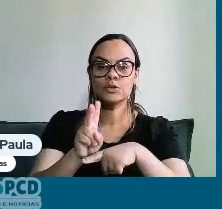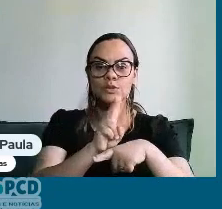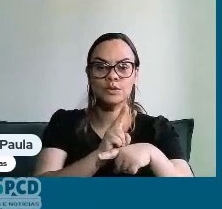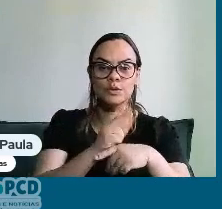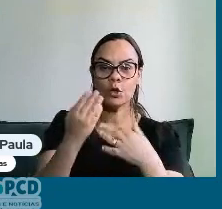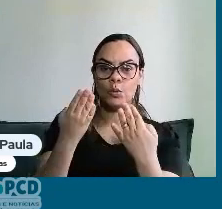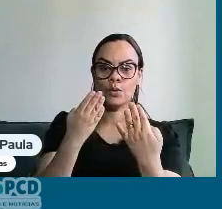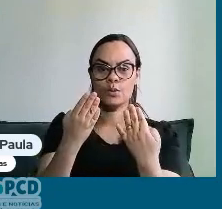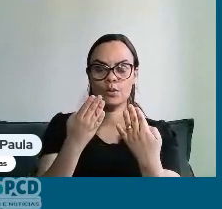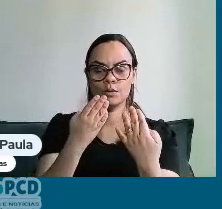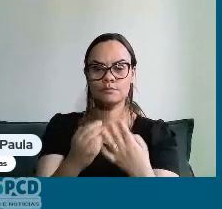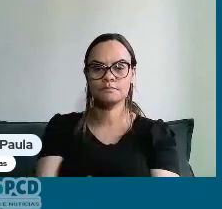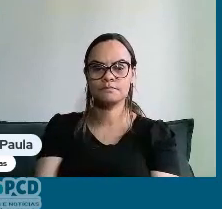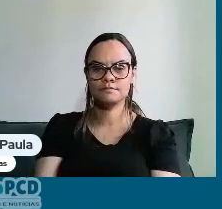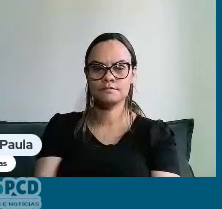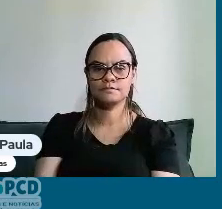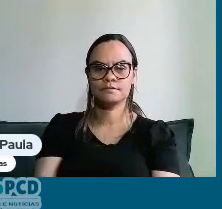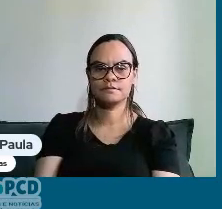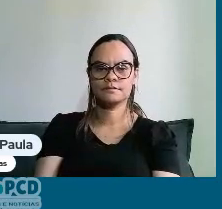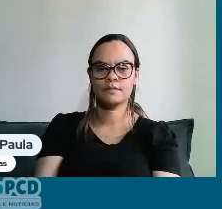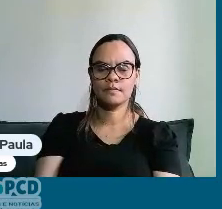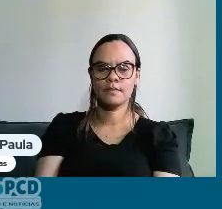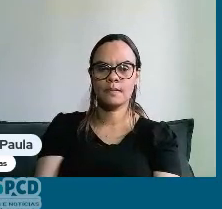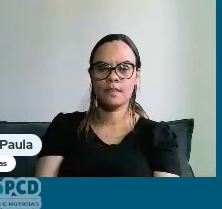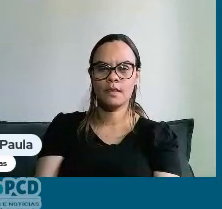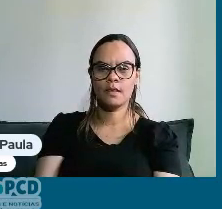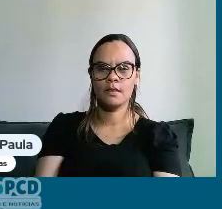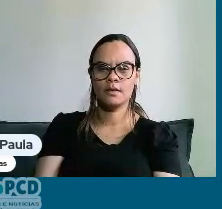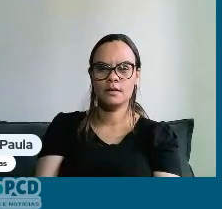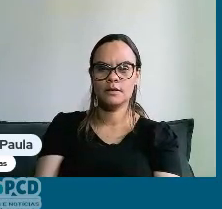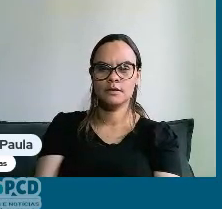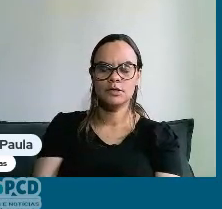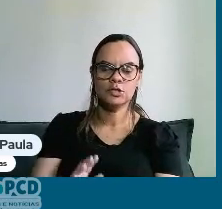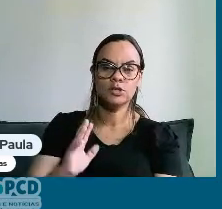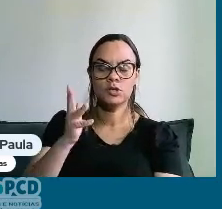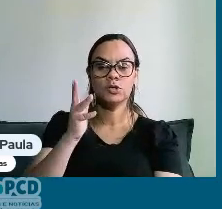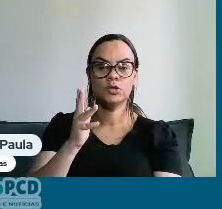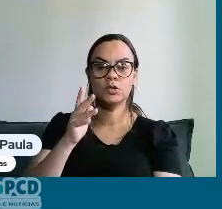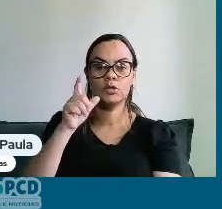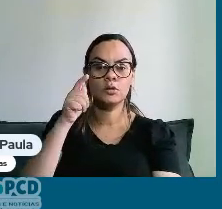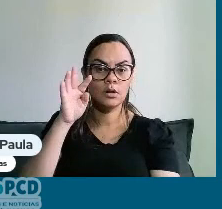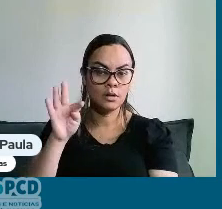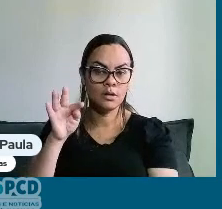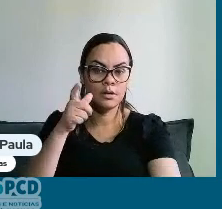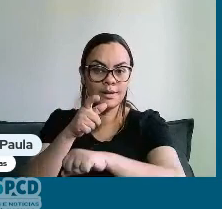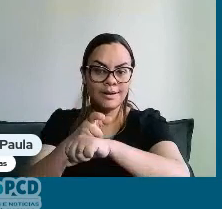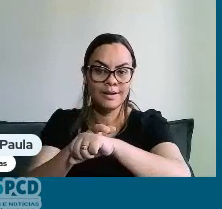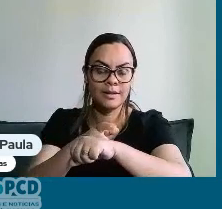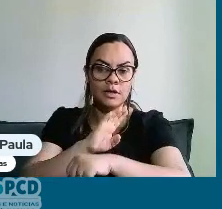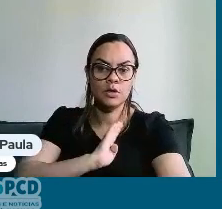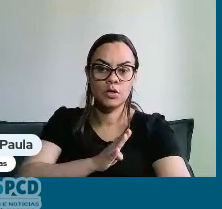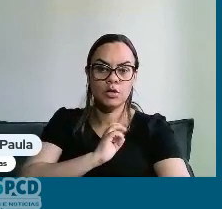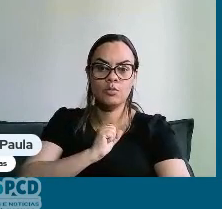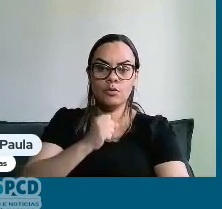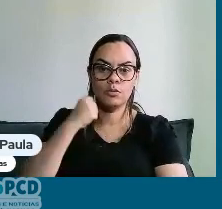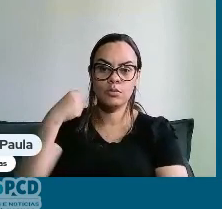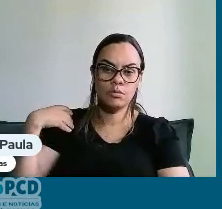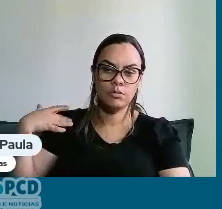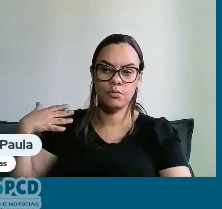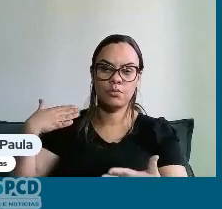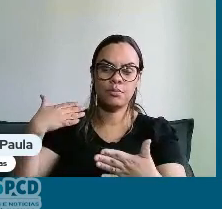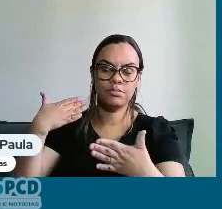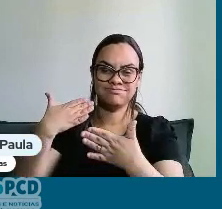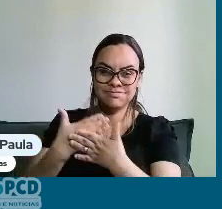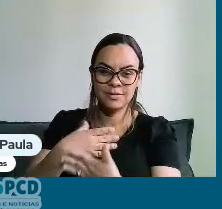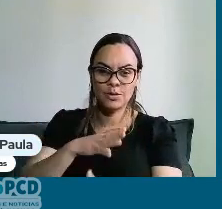renal substitutiva que o Faustão vem passando, né? Então, o que acontece? O Faustão é um paciente cardíaco já grave, de longa data, pelo que